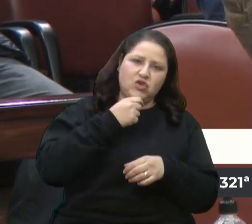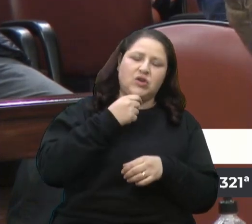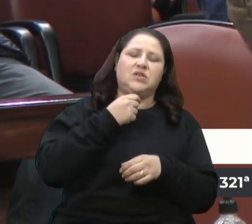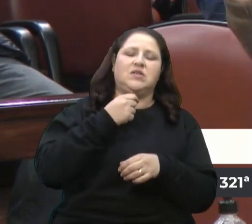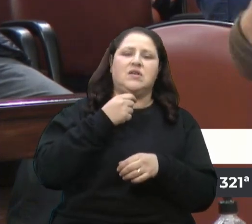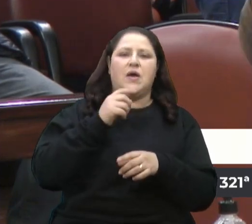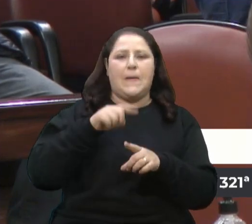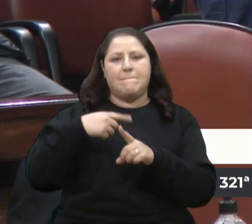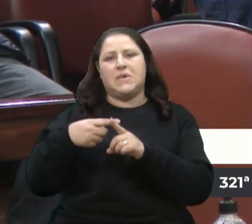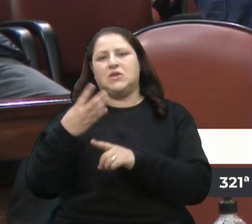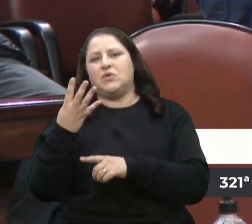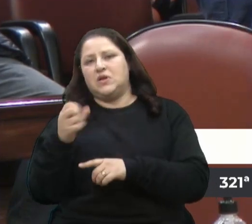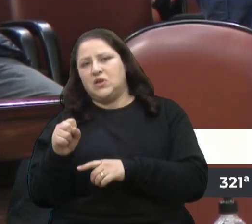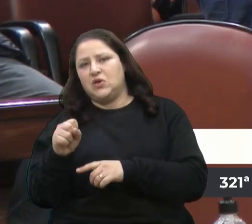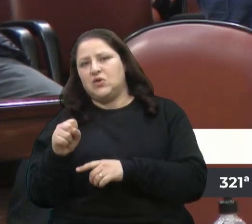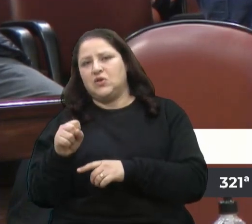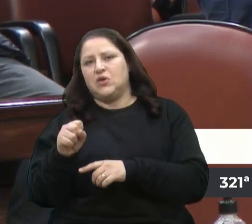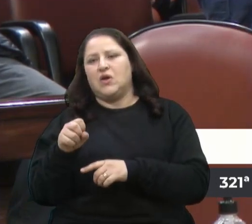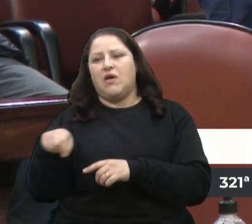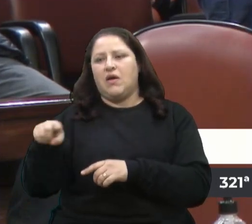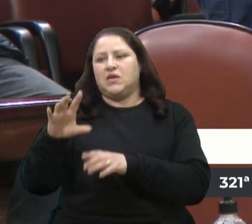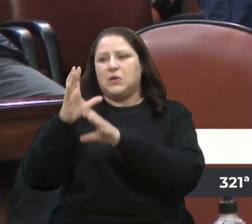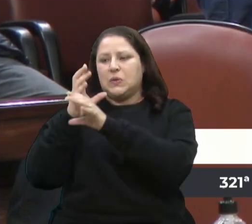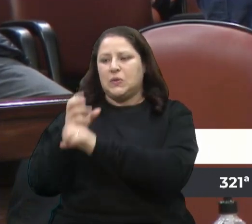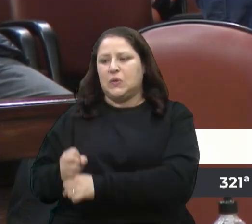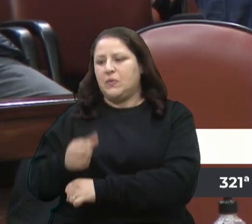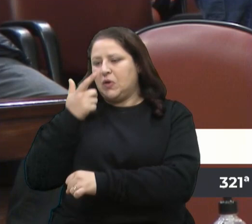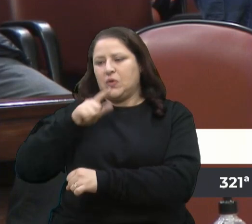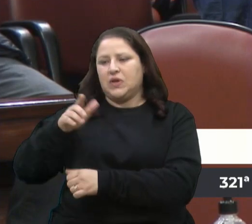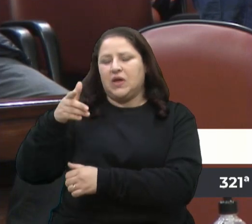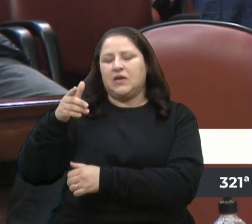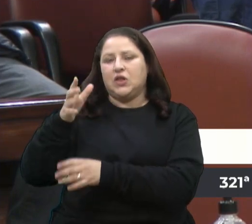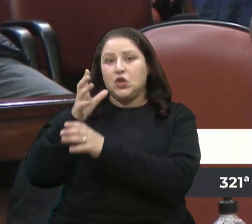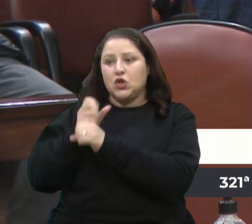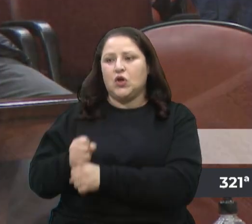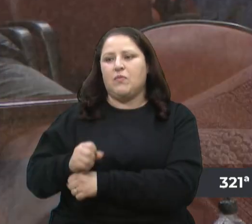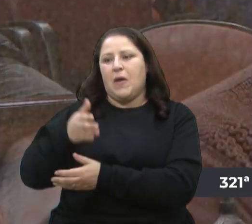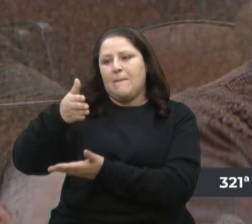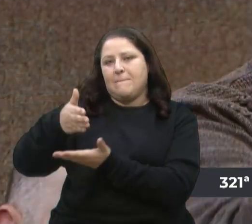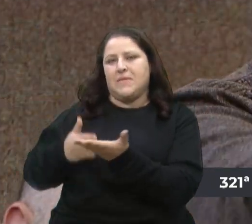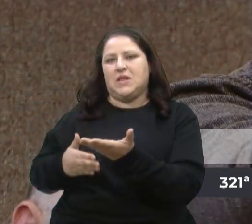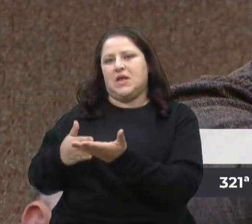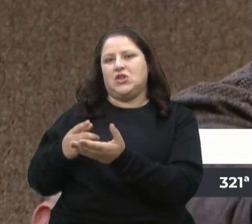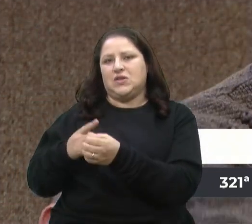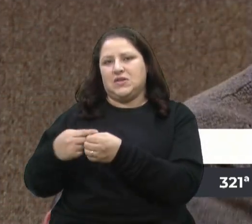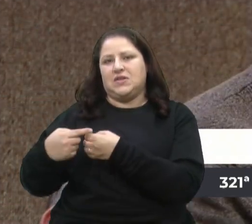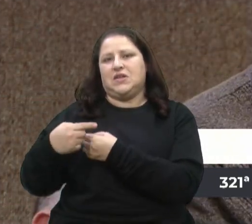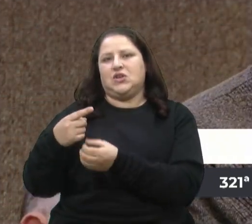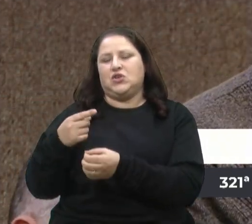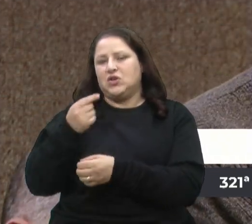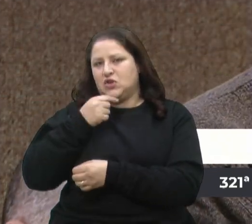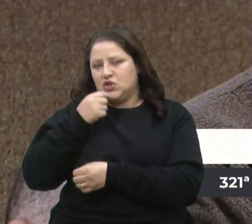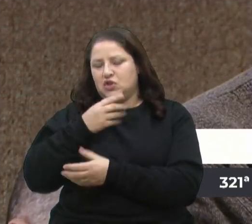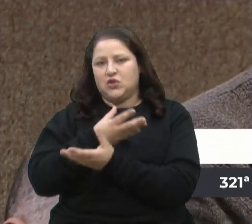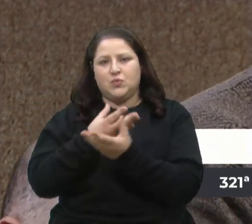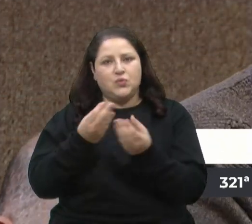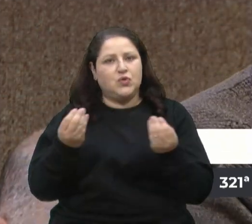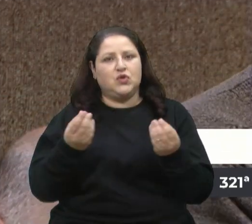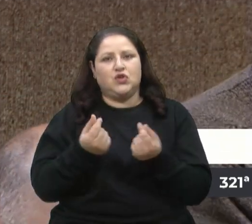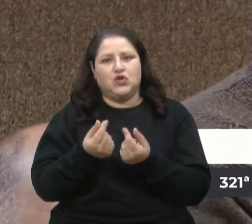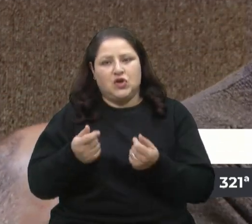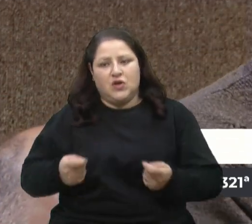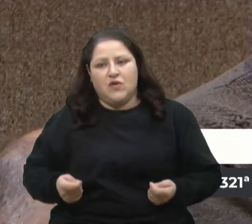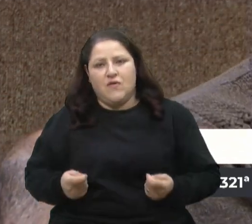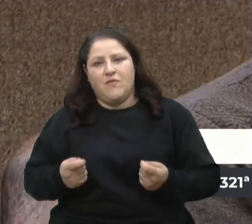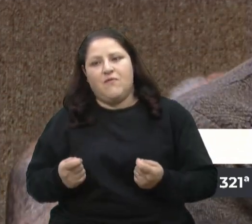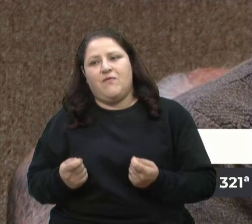48, não dá meia Caxias. Então é muito dinheiro indo para a questão administrativa e